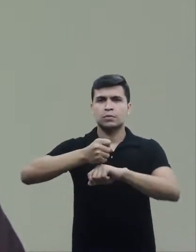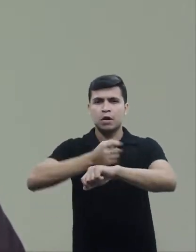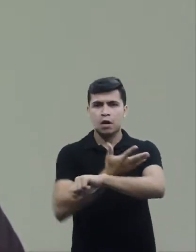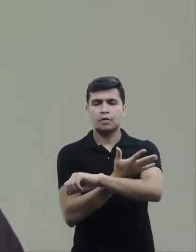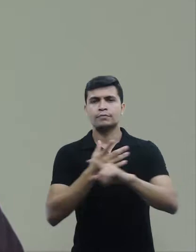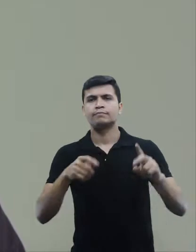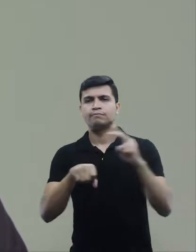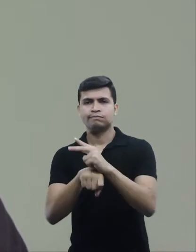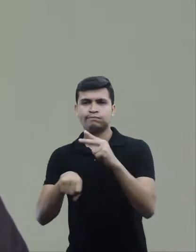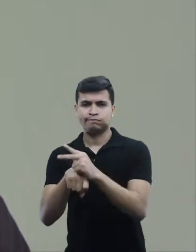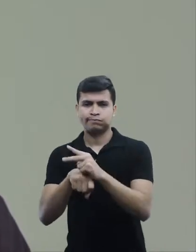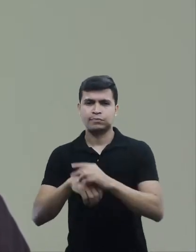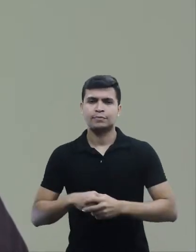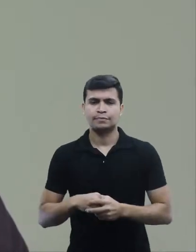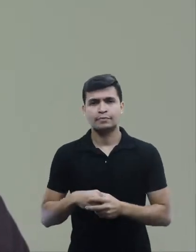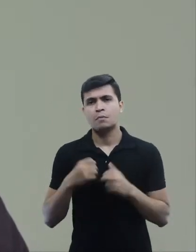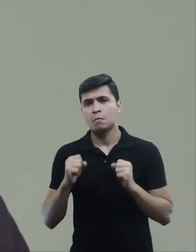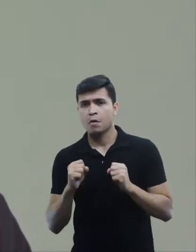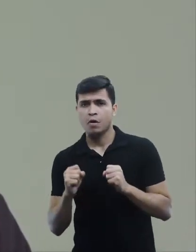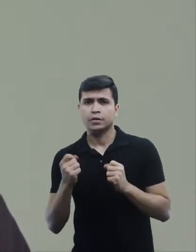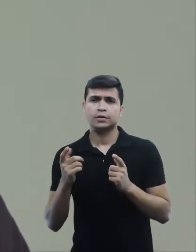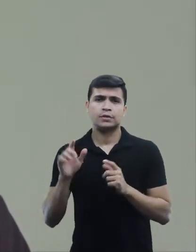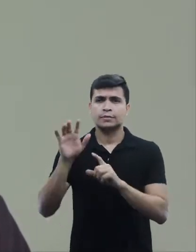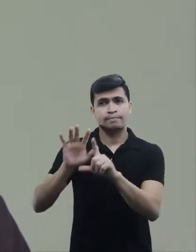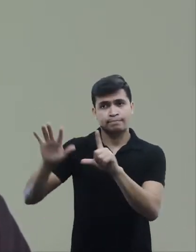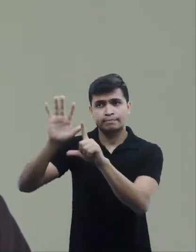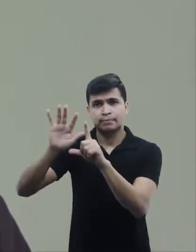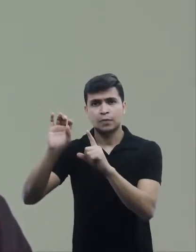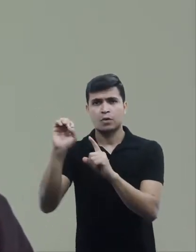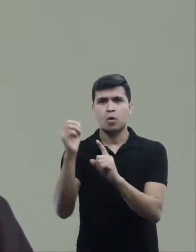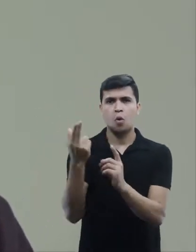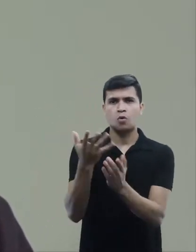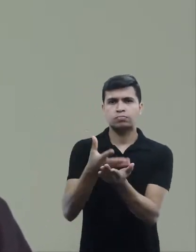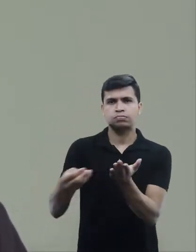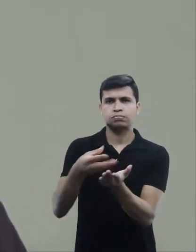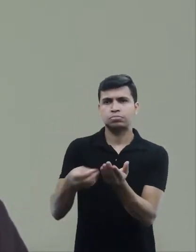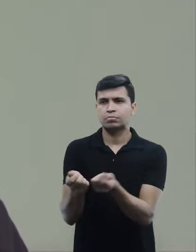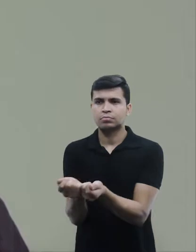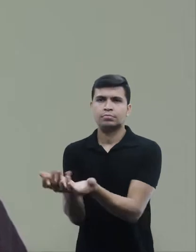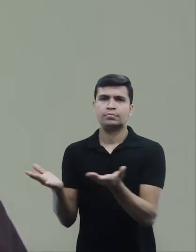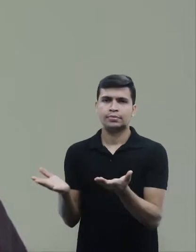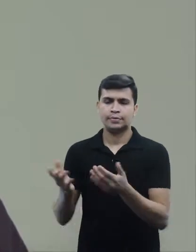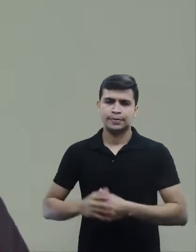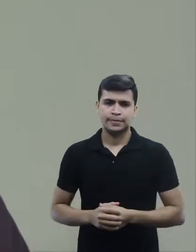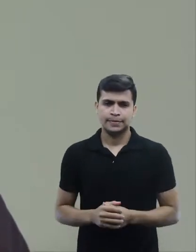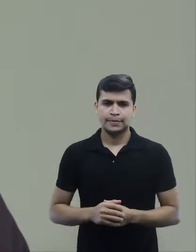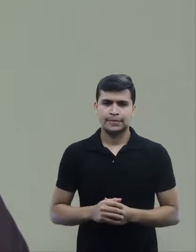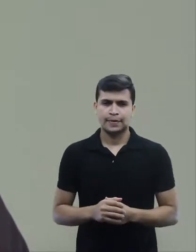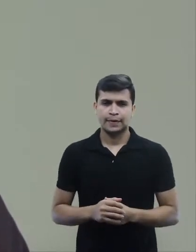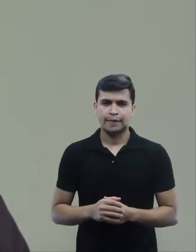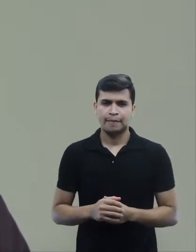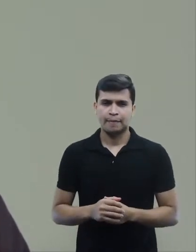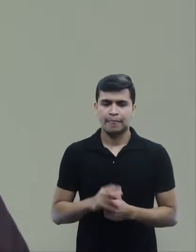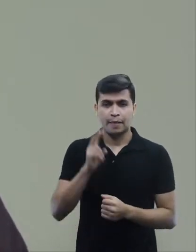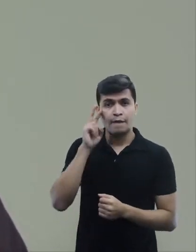diálogos socioemocionais, em versão impressa ou eletrônica, conforme o que estiver disponível em sua escola. Como